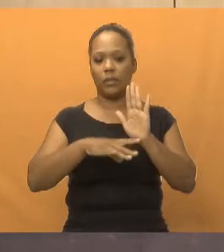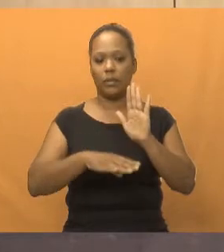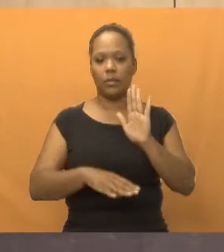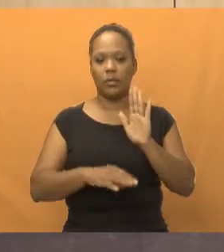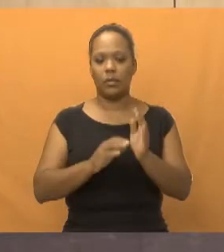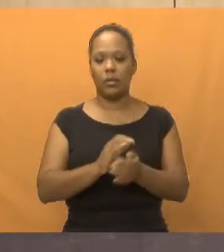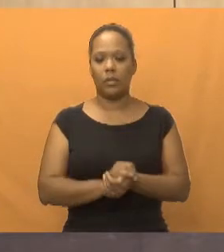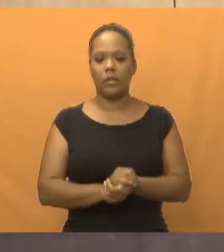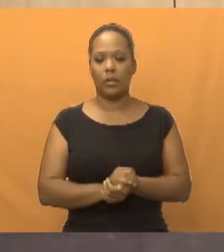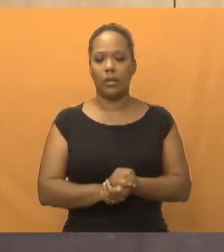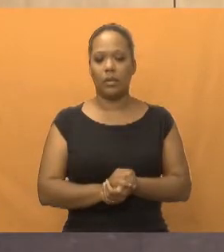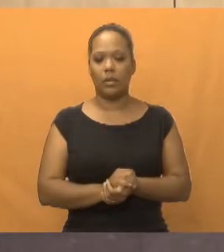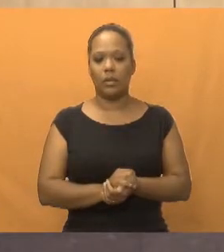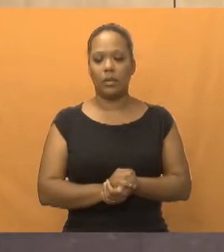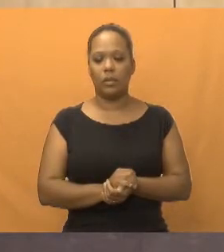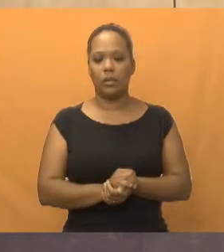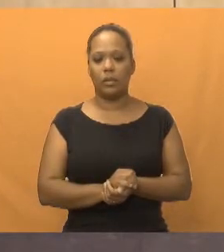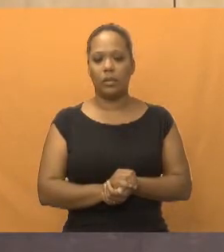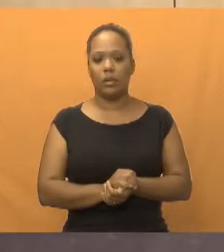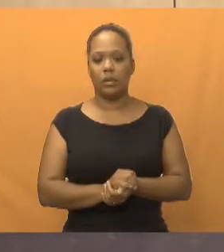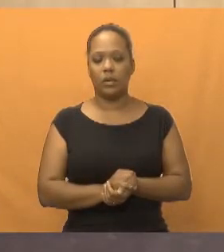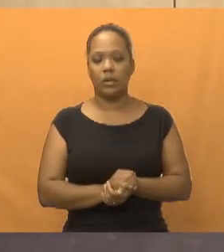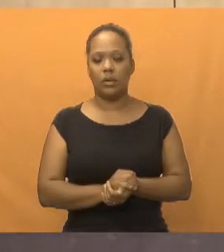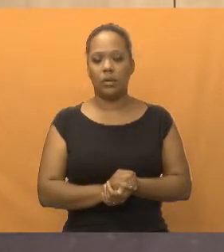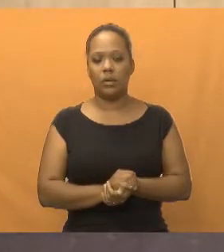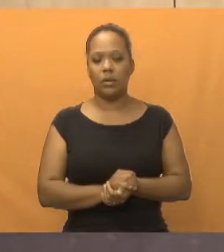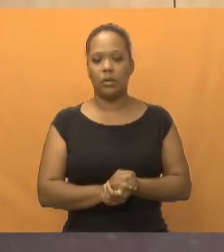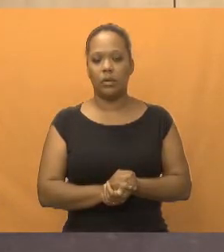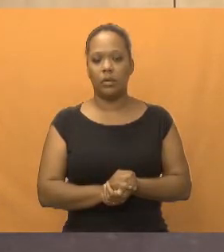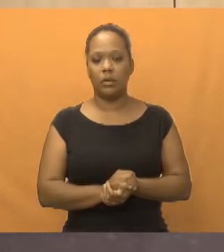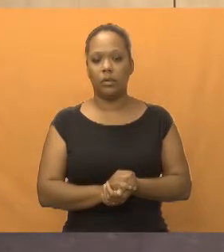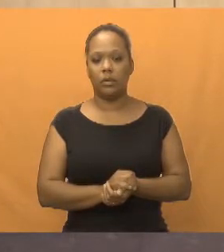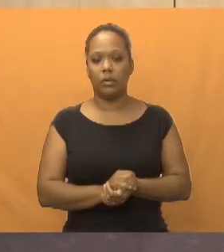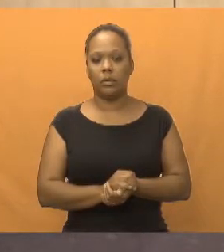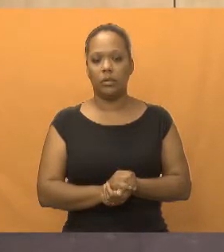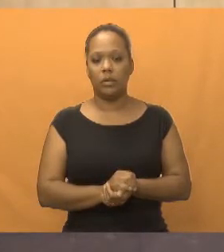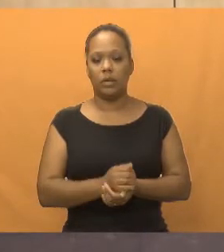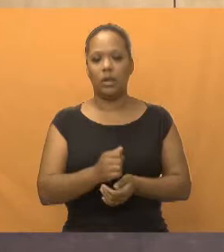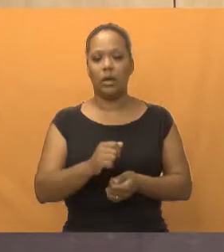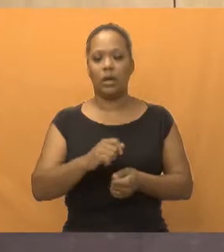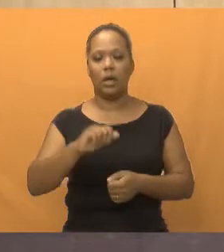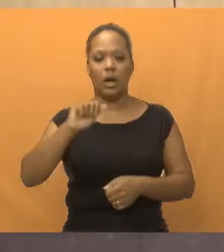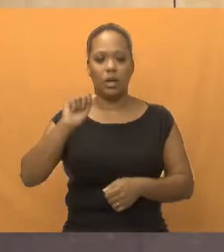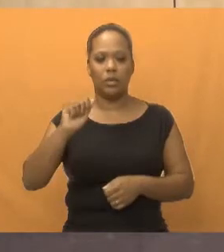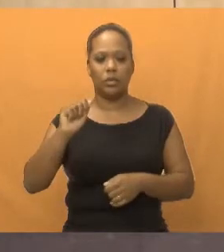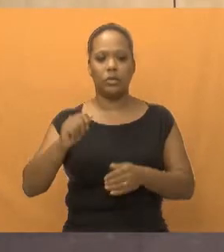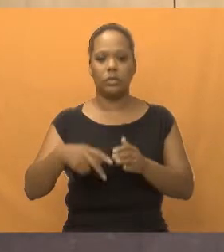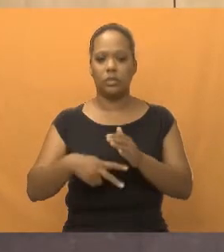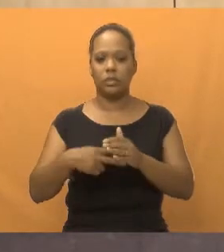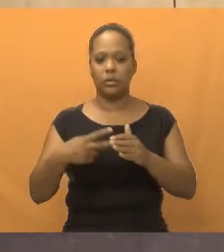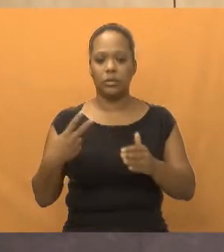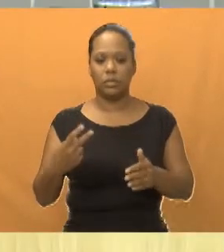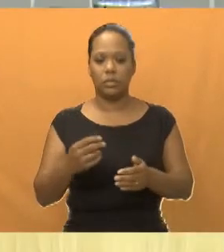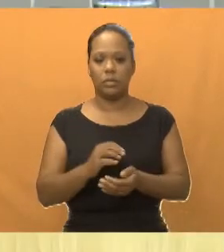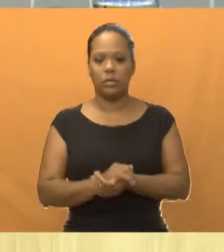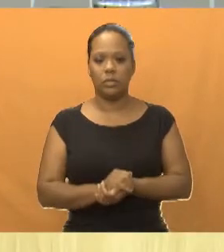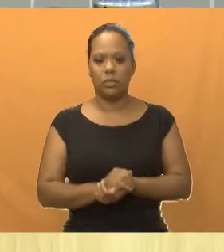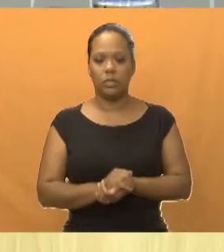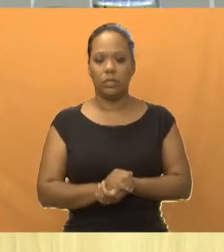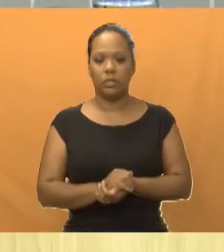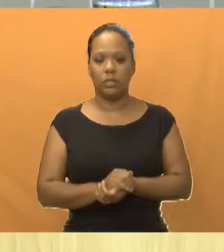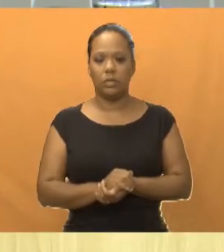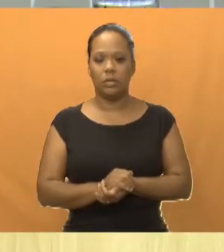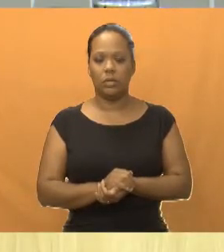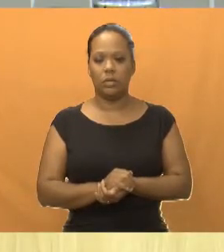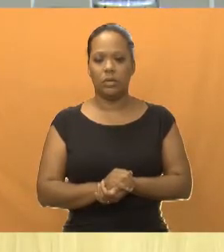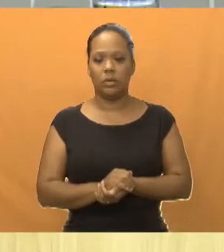e renumera os subsequentes. Artigo 2º. A remissão prévia do